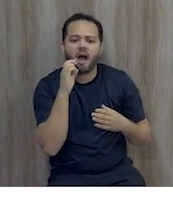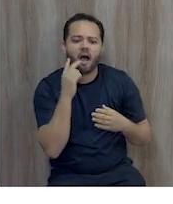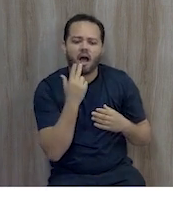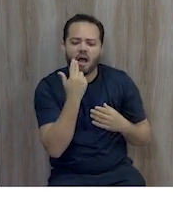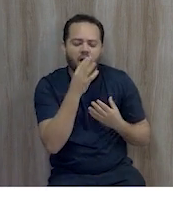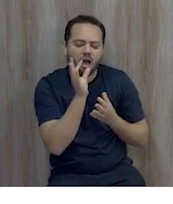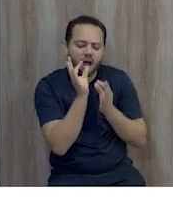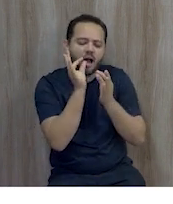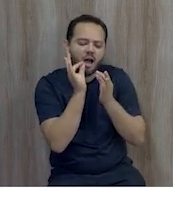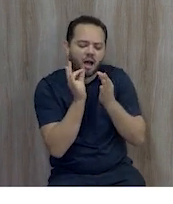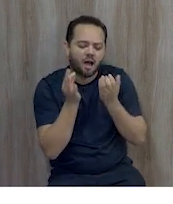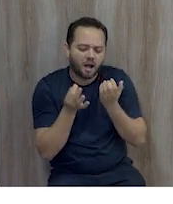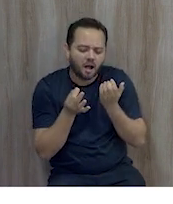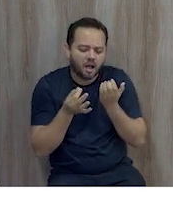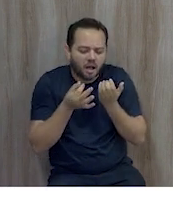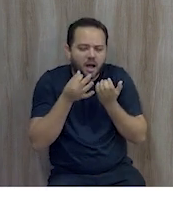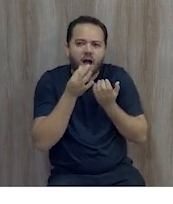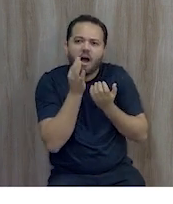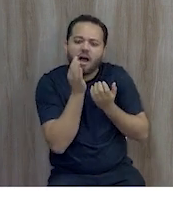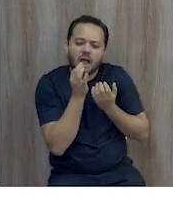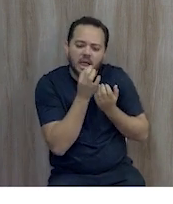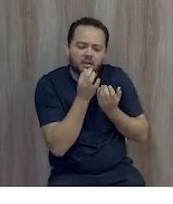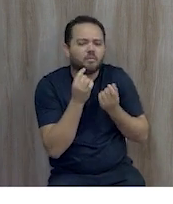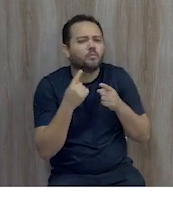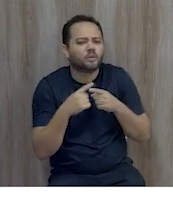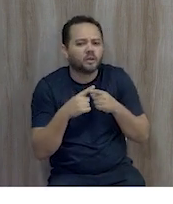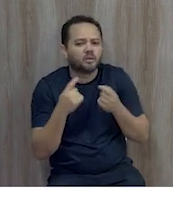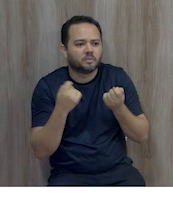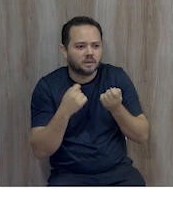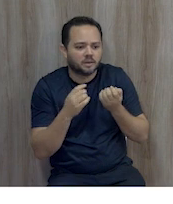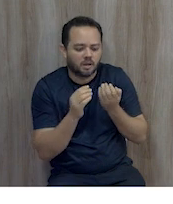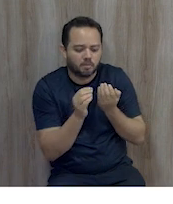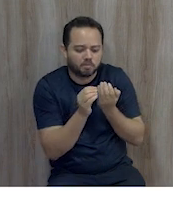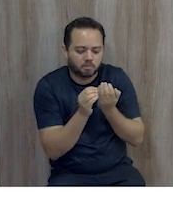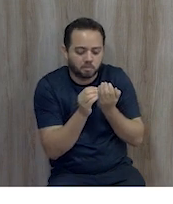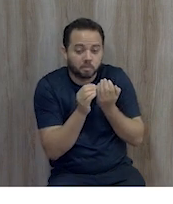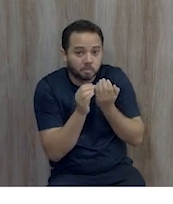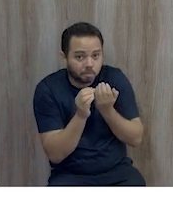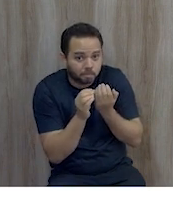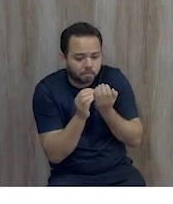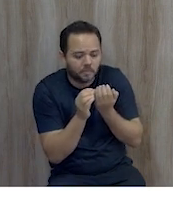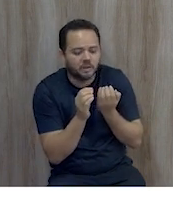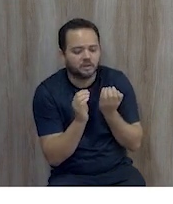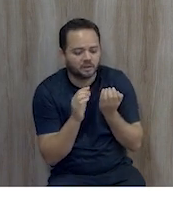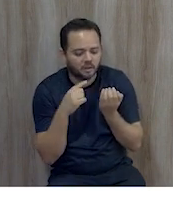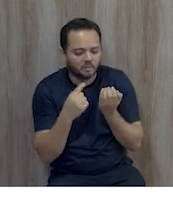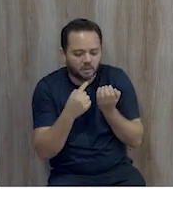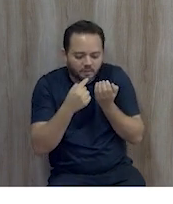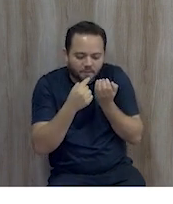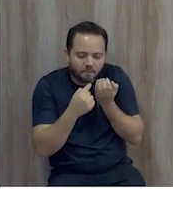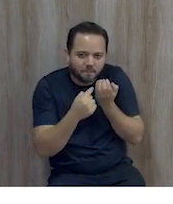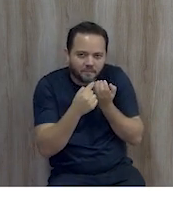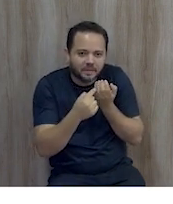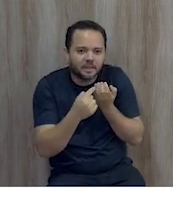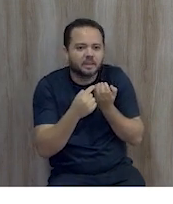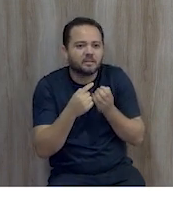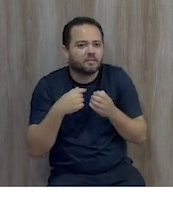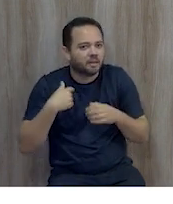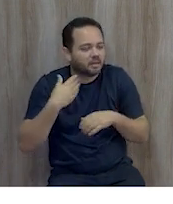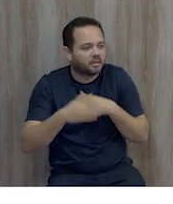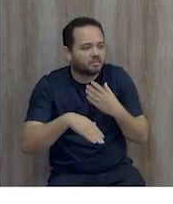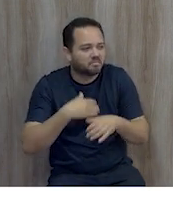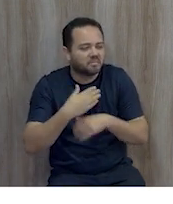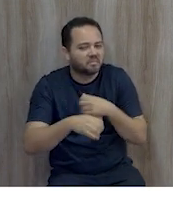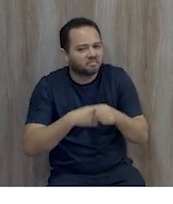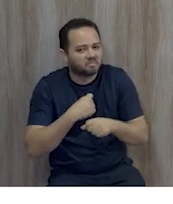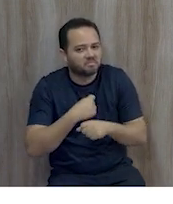conjuntivo? Porque a gente precisa aumentar a espessura daquela margem para que aquilo seja estável ao longo do tempo.